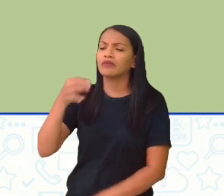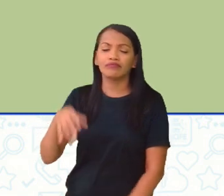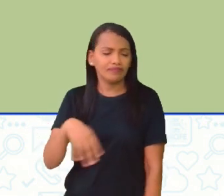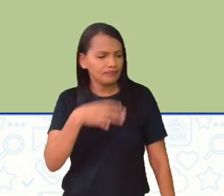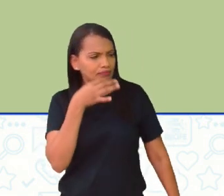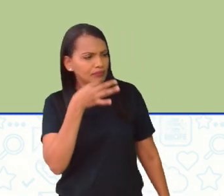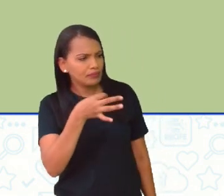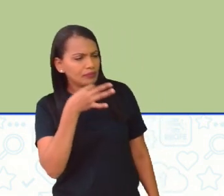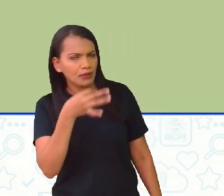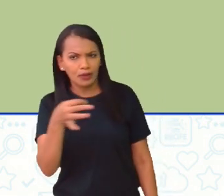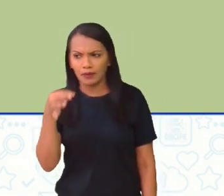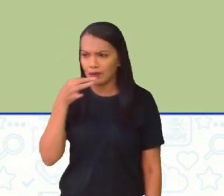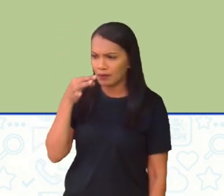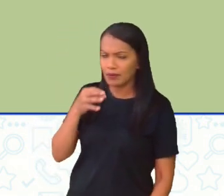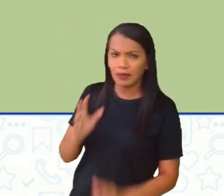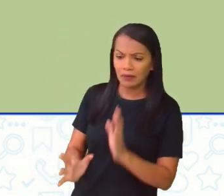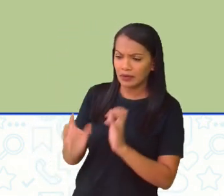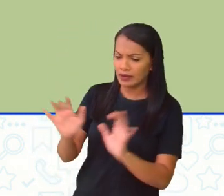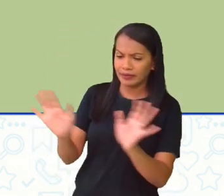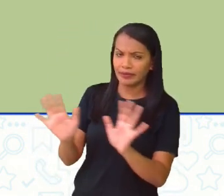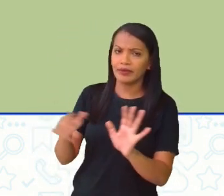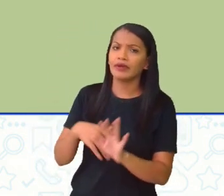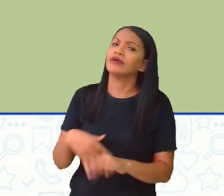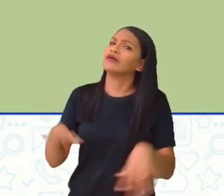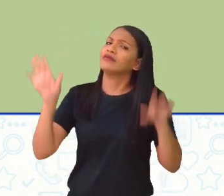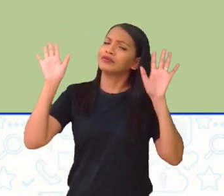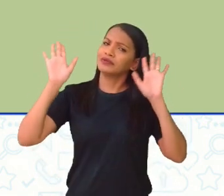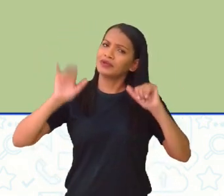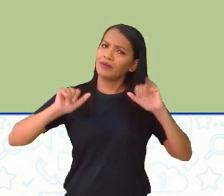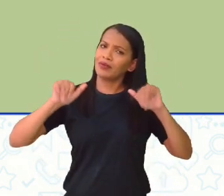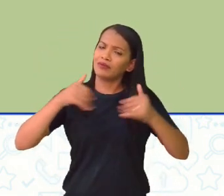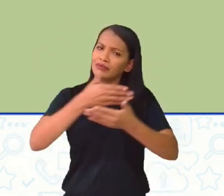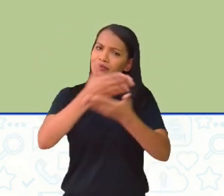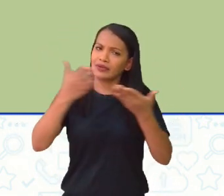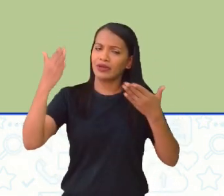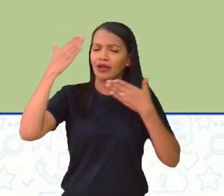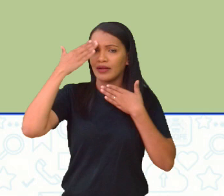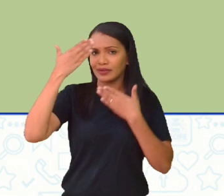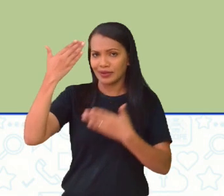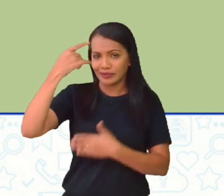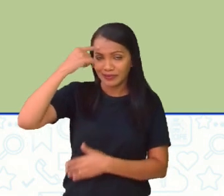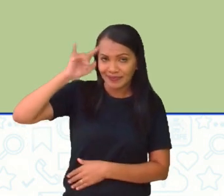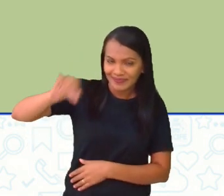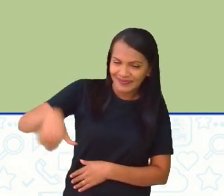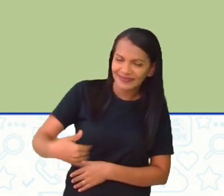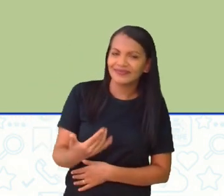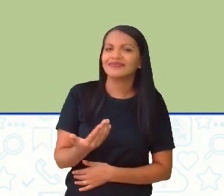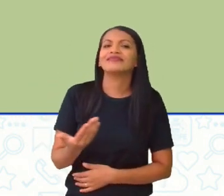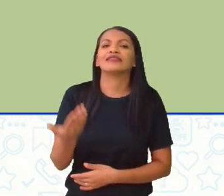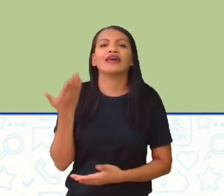brigar com o outro, tá bom? Então, me despeço de vocês. Agradeço a Jéssica, não